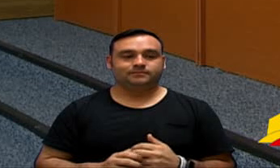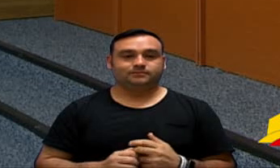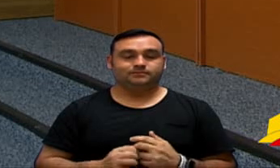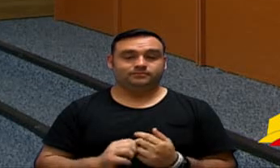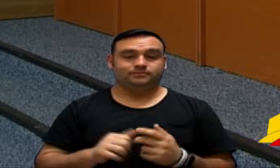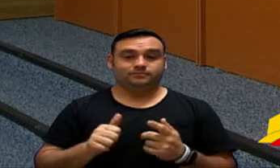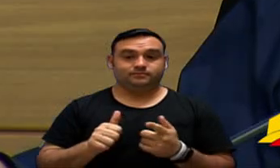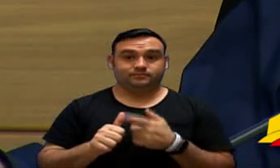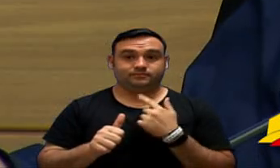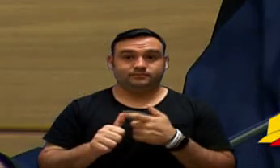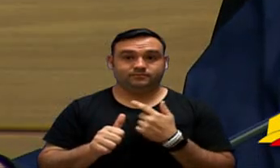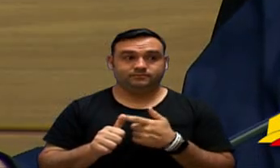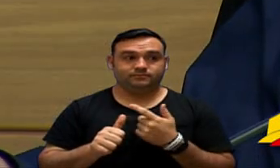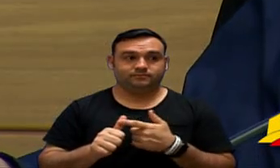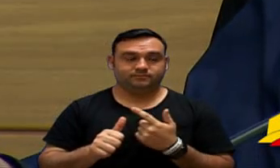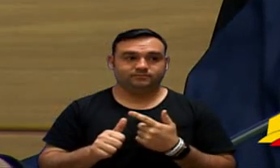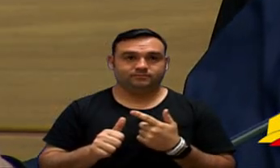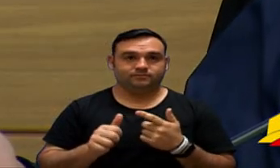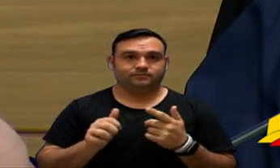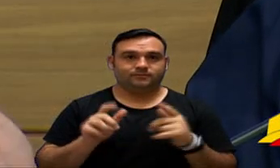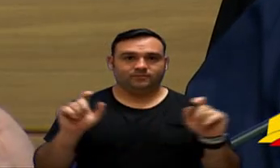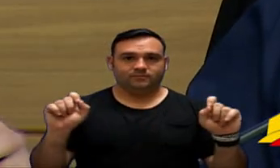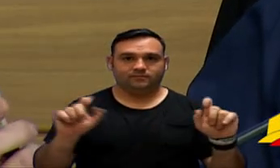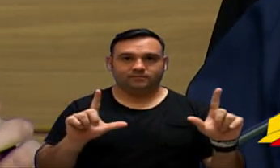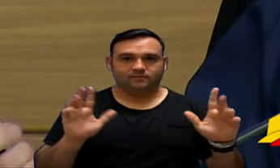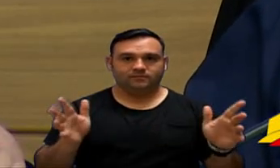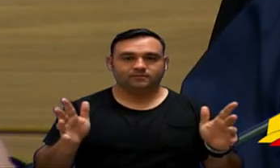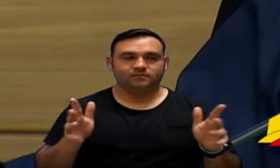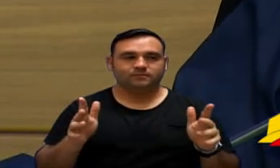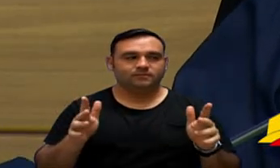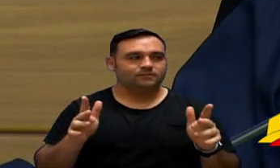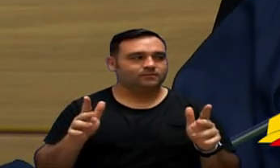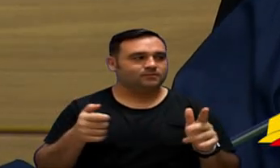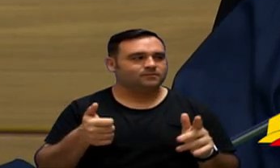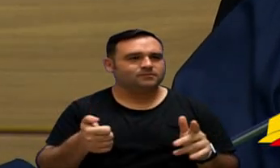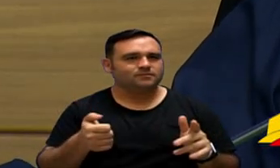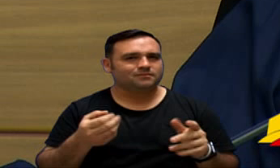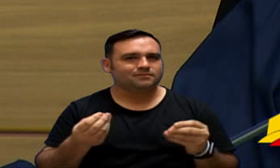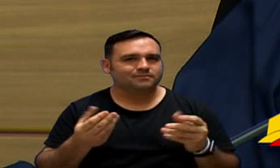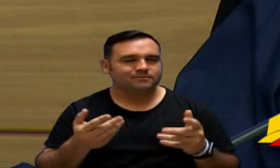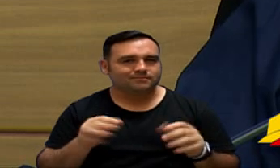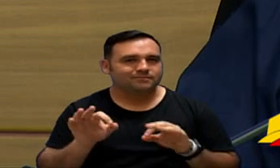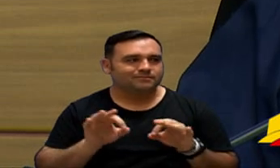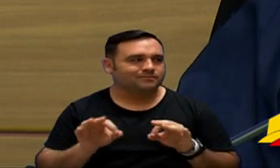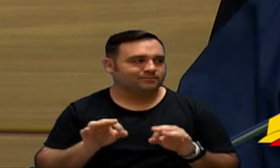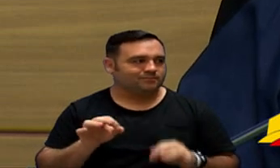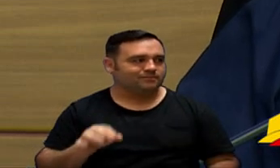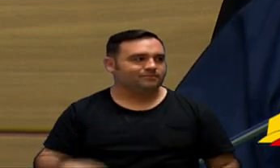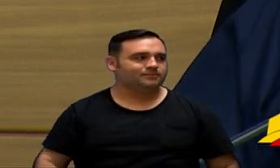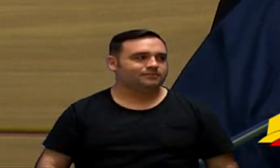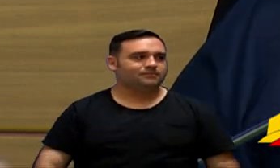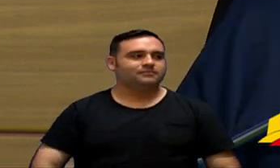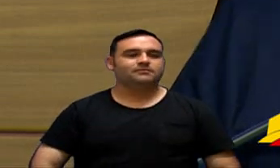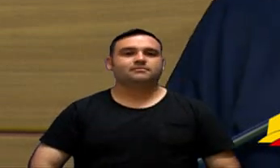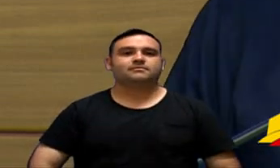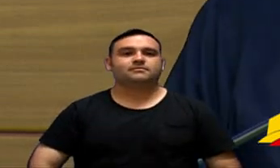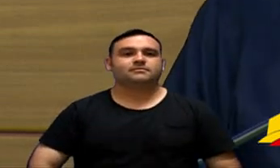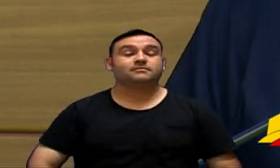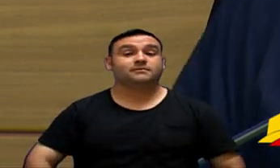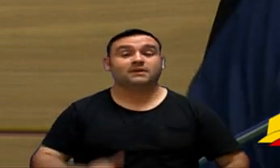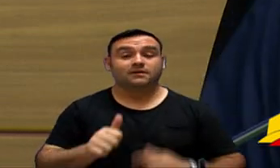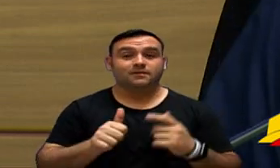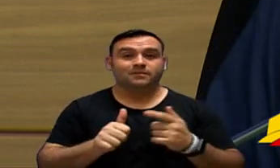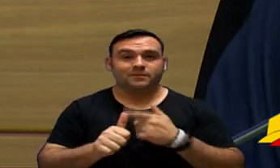Primeiro ponto aqui, já tá na tela aí? Qual que aperta o botãozinho aqui? Esse botãozinho? Tá.